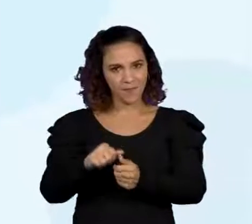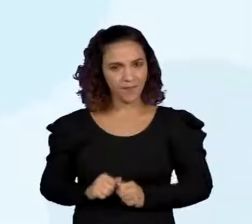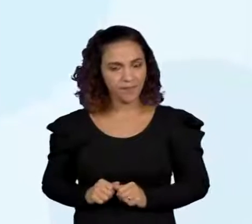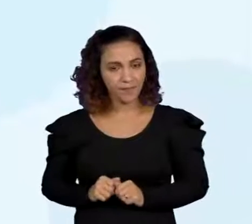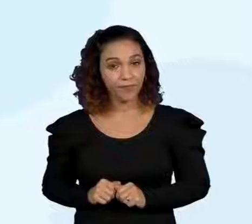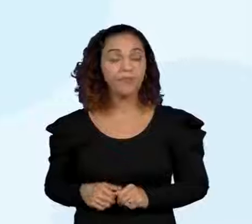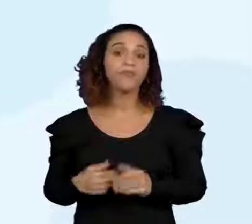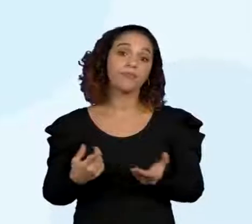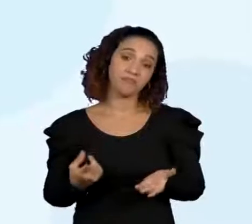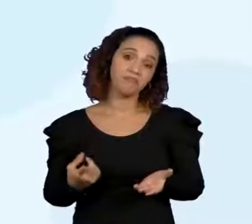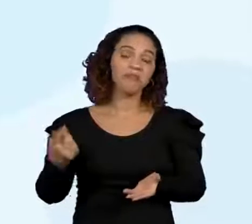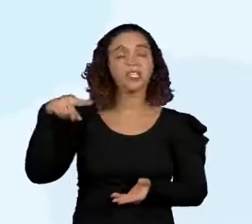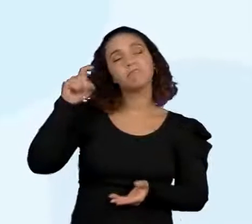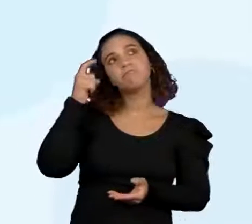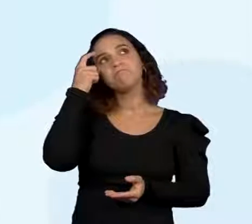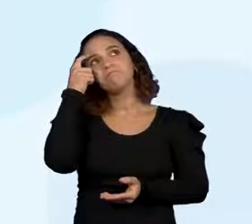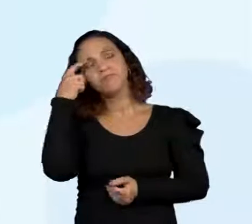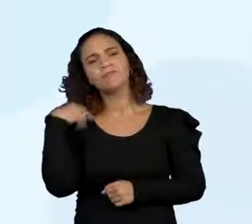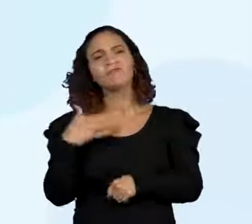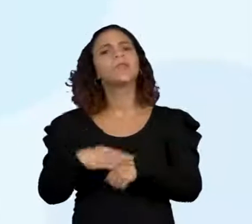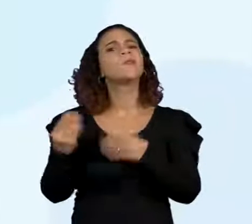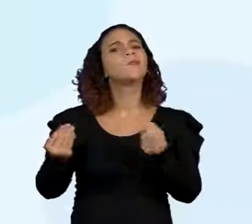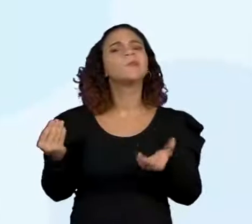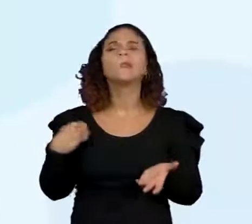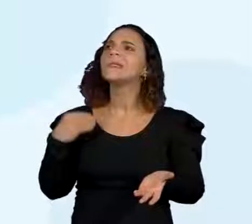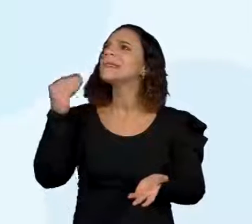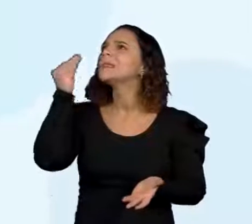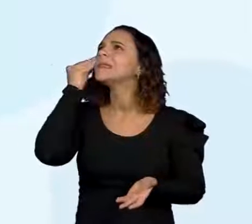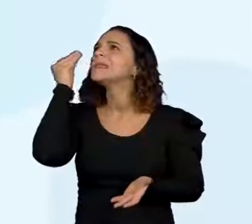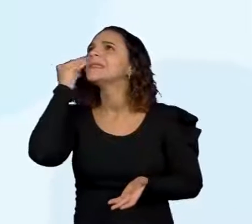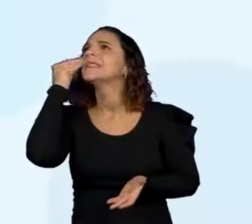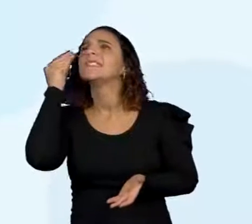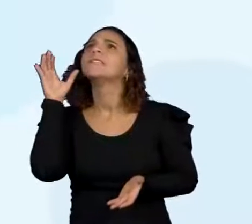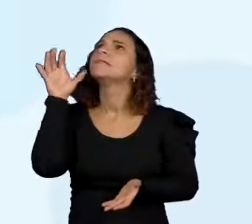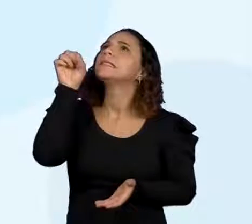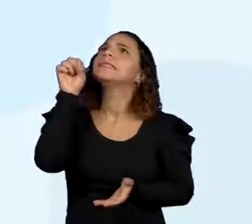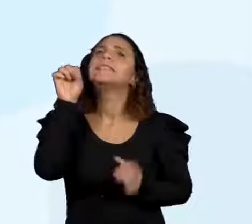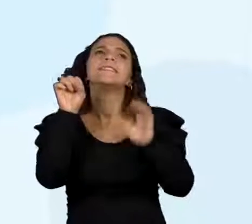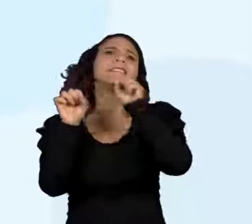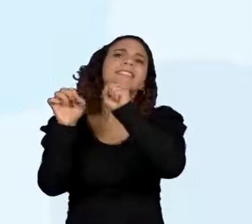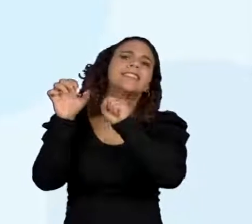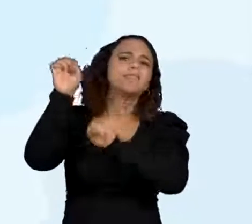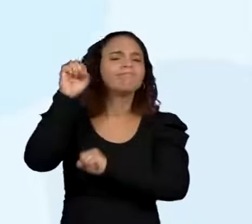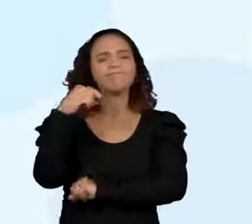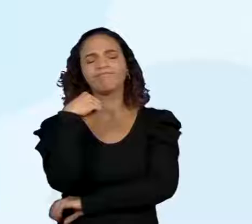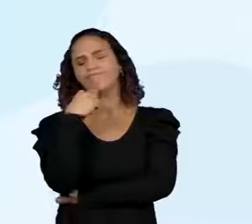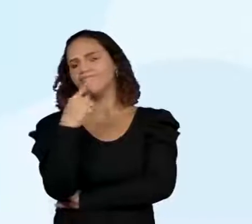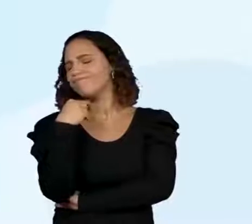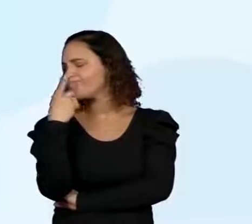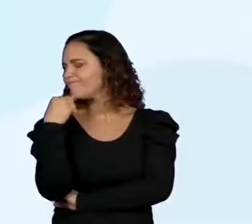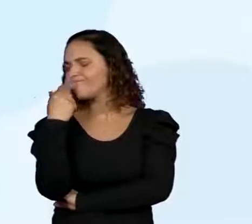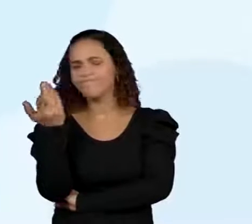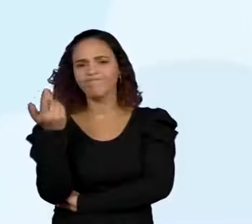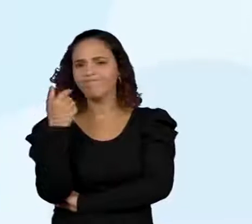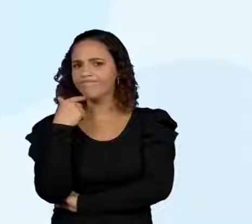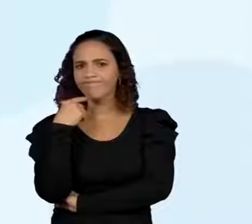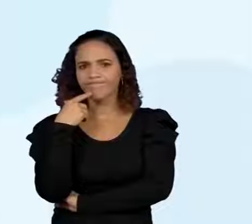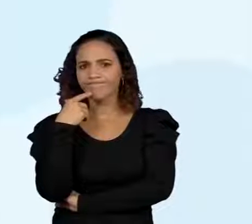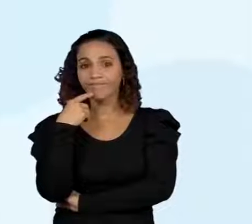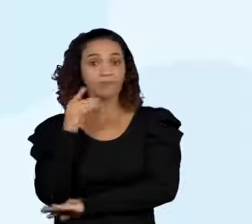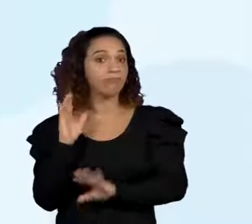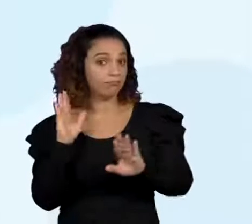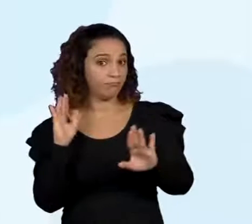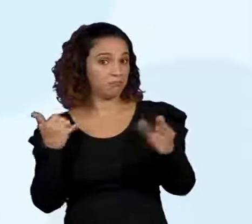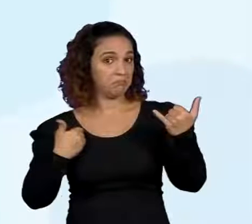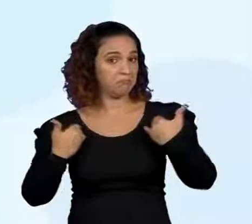fazer uma viagem à Lua. Tentaram subir até ela de muitas maneiras, sem conseguirem. Dizem